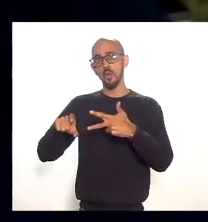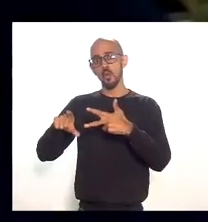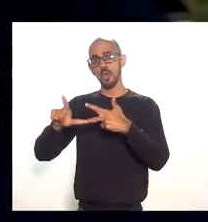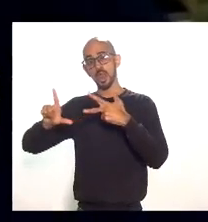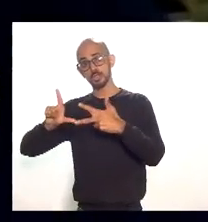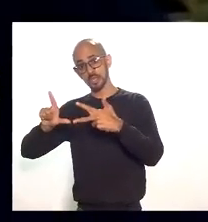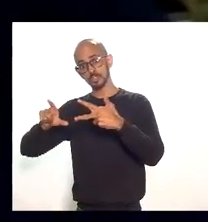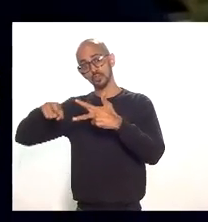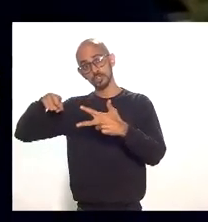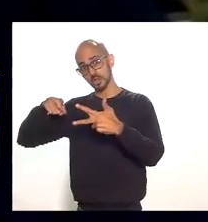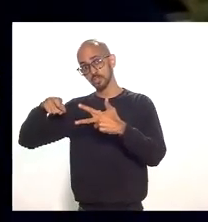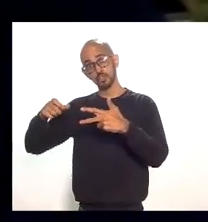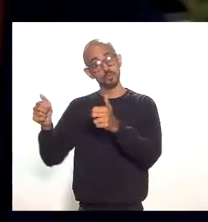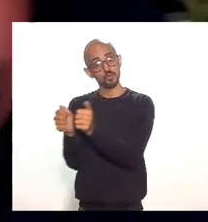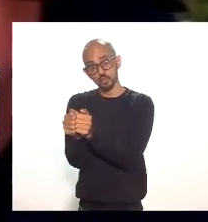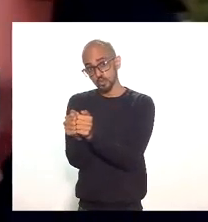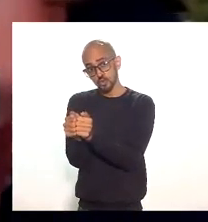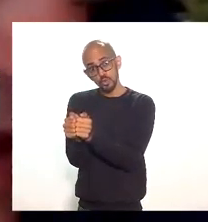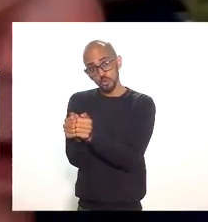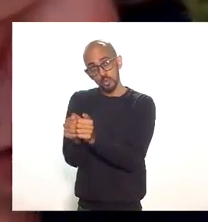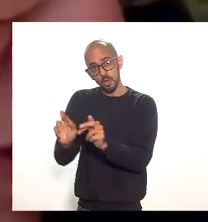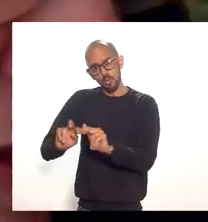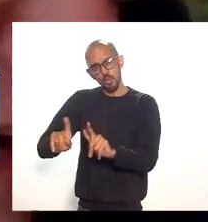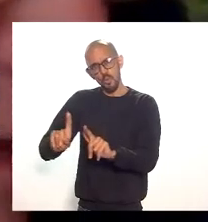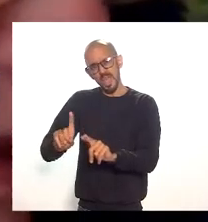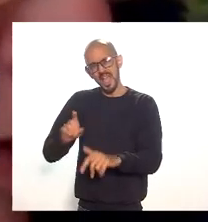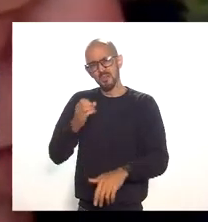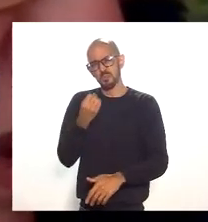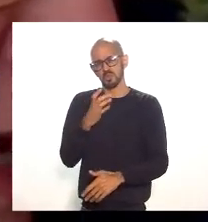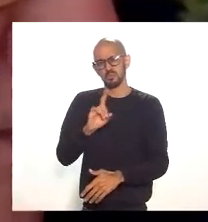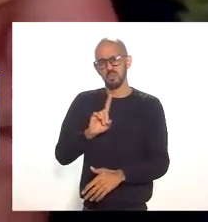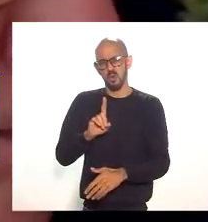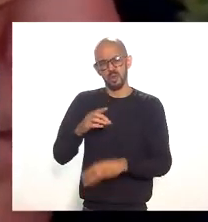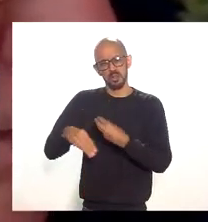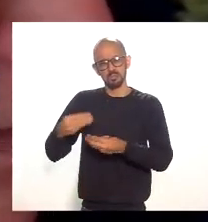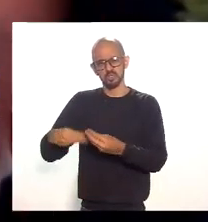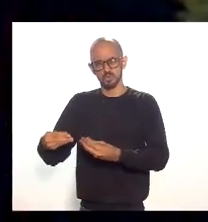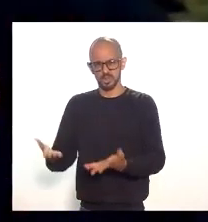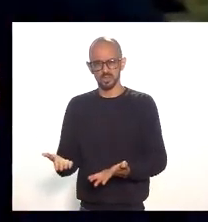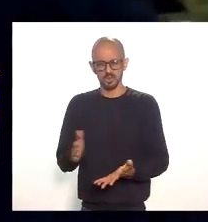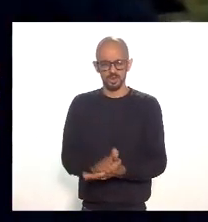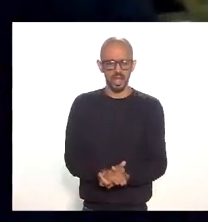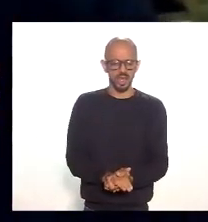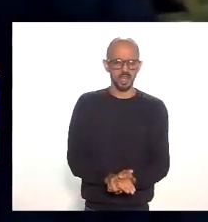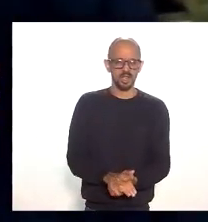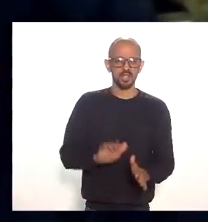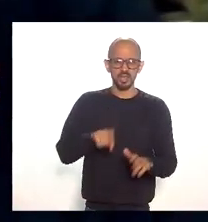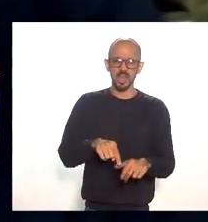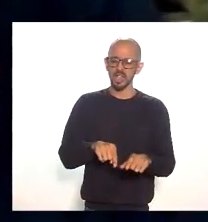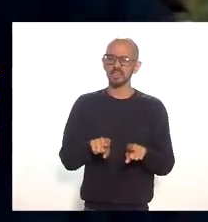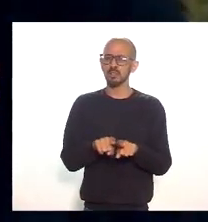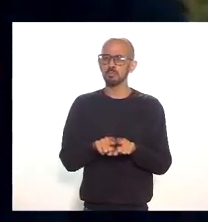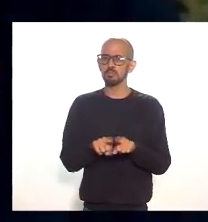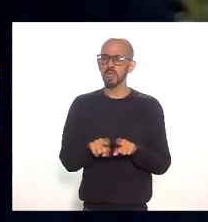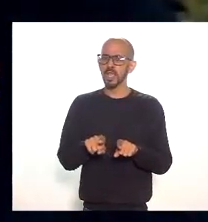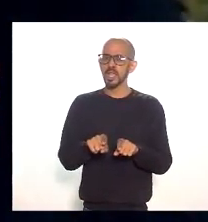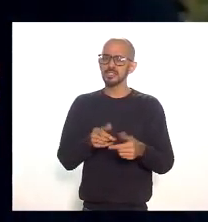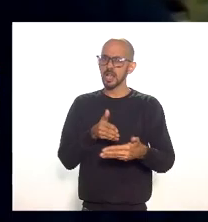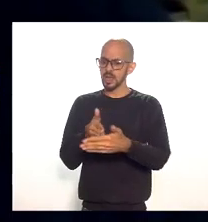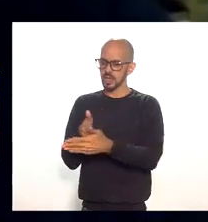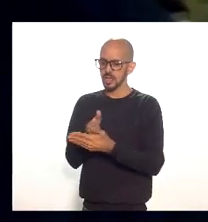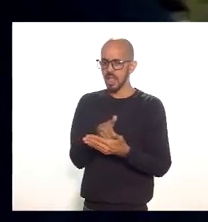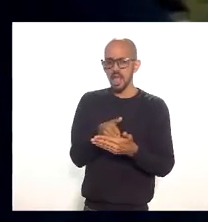isso não é legal. Essa é a primeira colocação que eu acho que vale a pena colocar, que a questão da restrição não cabe à